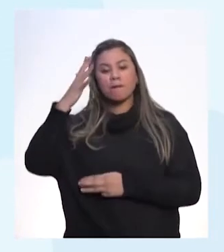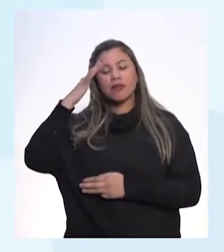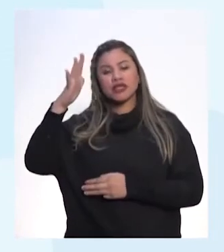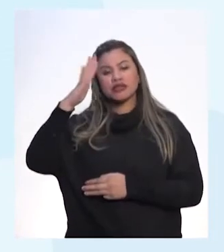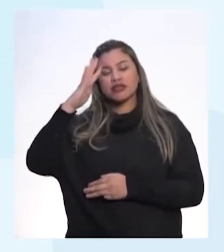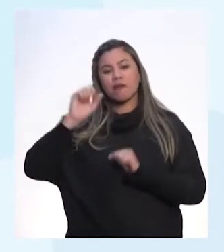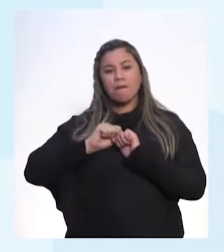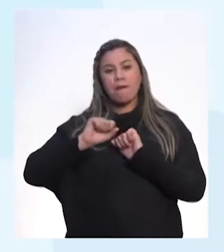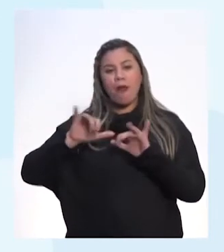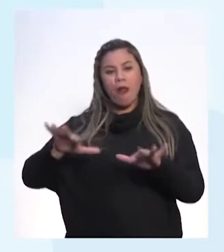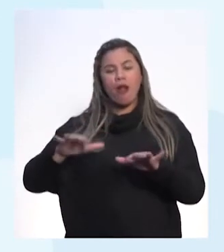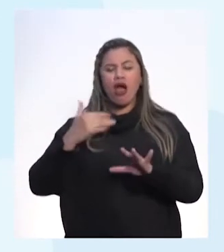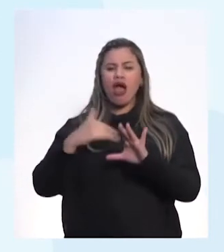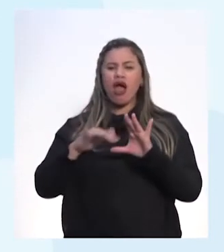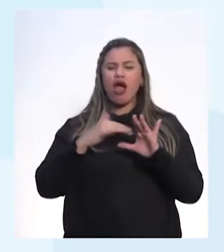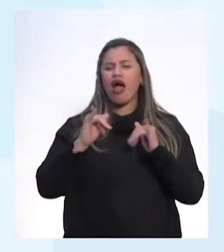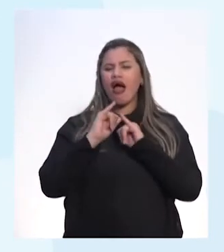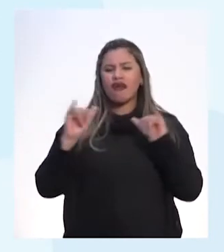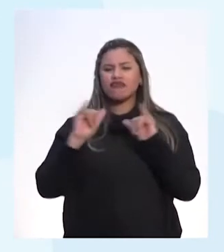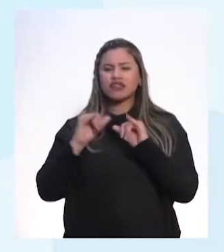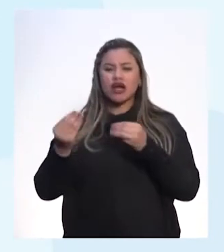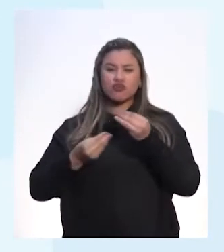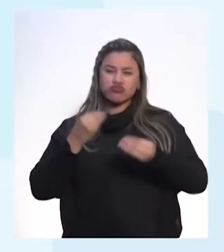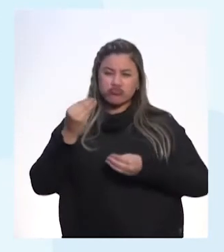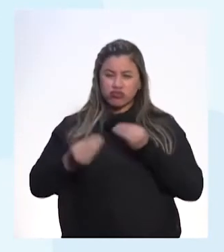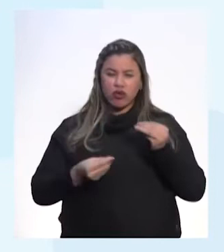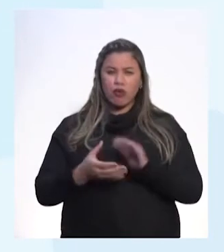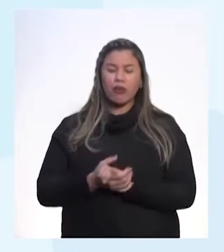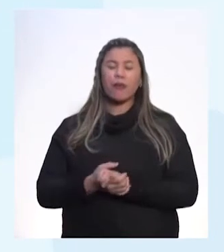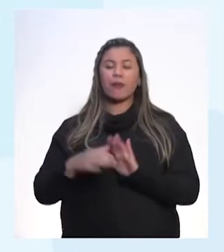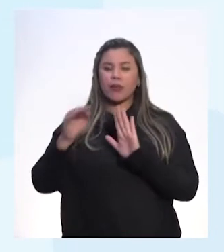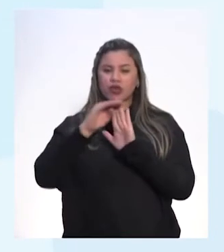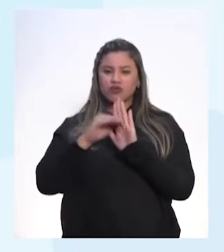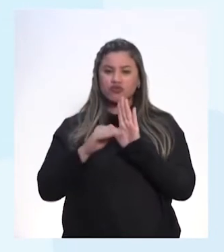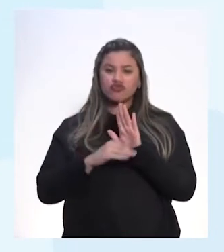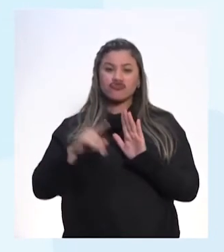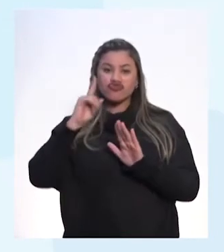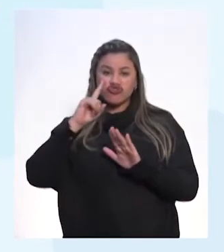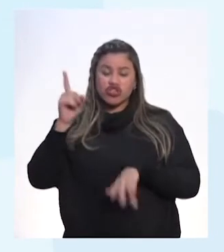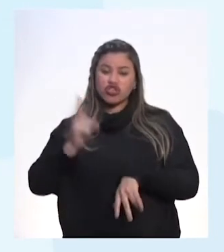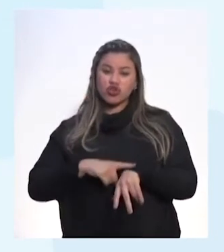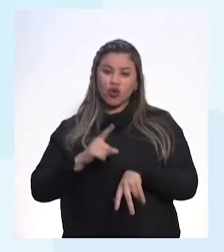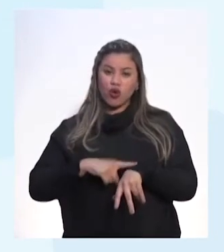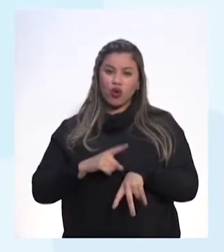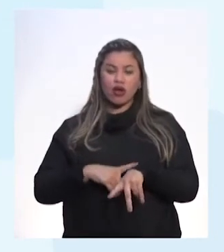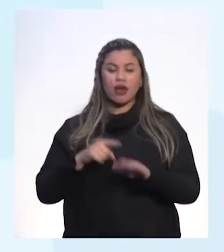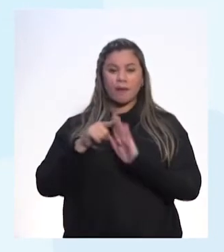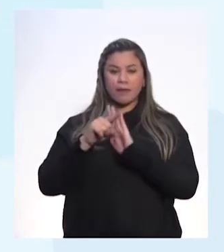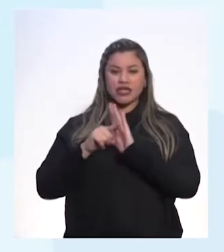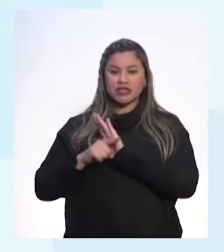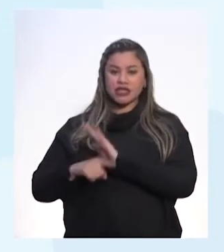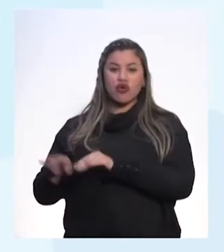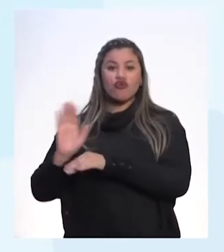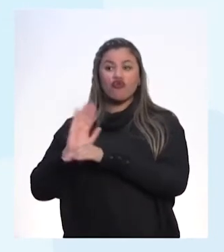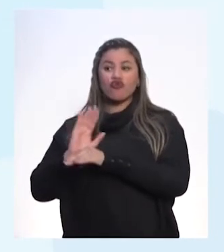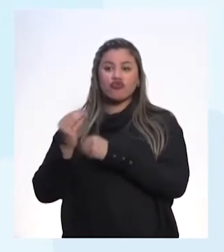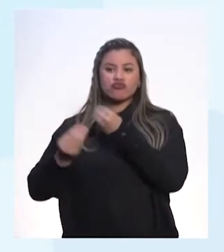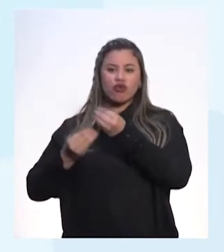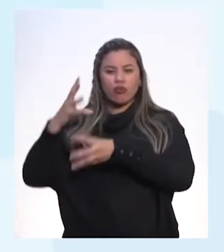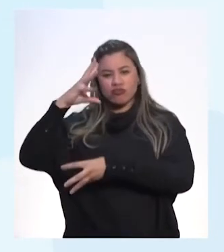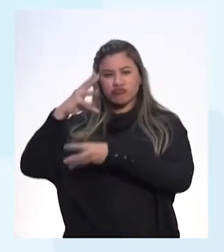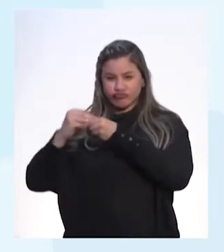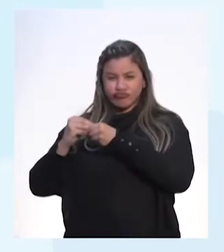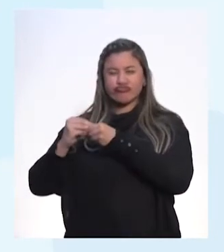também como vocês vão fazer a divulgação. Façam um cronograma com data e horário. Pesquisem a sinopse dos filmes antes, né? Até para